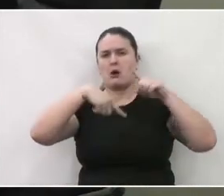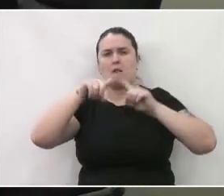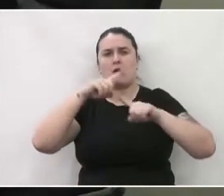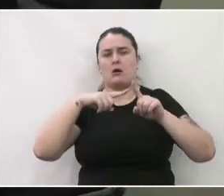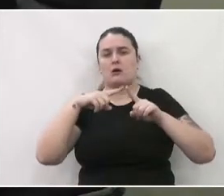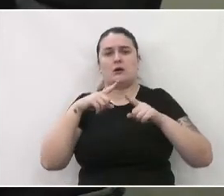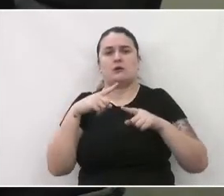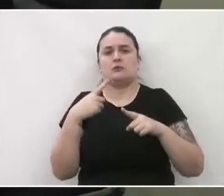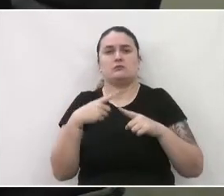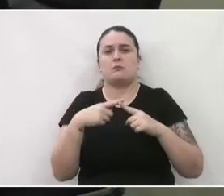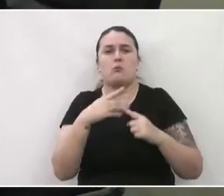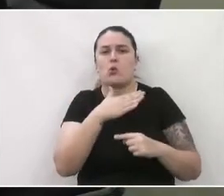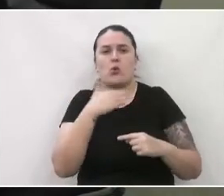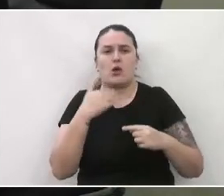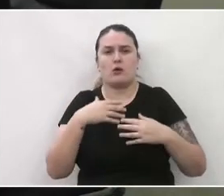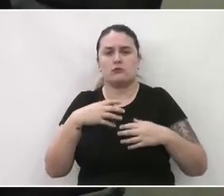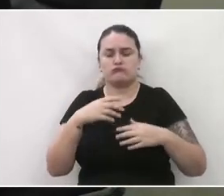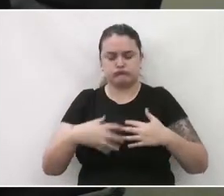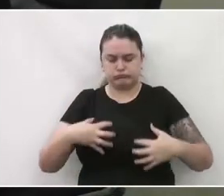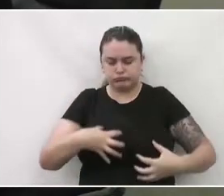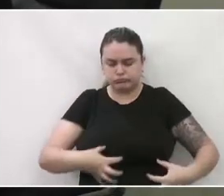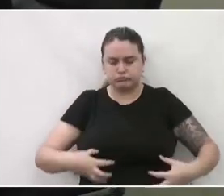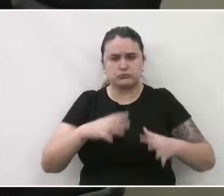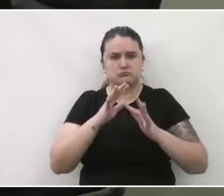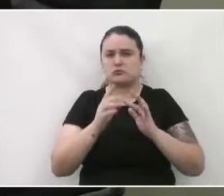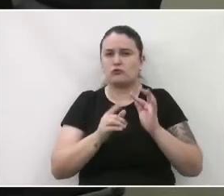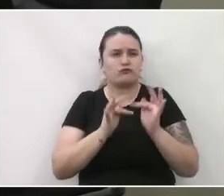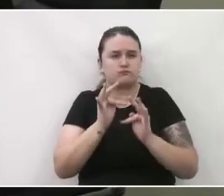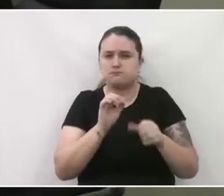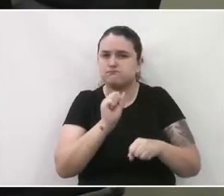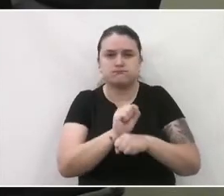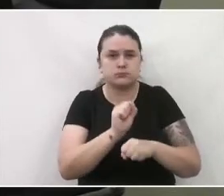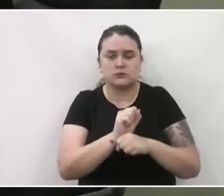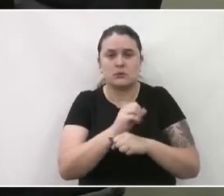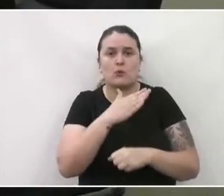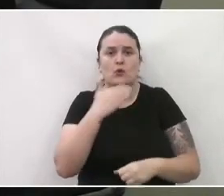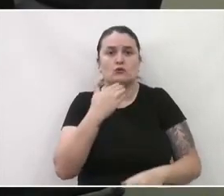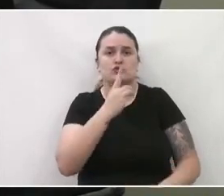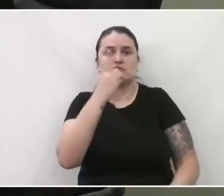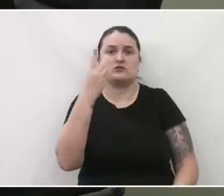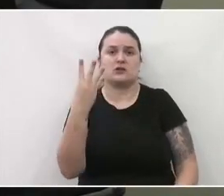múltipla falência de órgãos. Entrou em óbito dia 3.